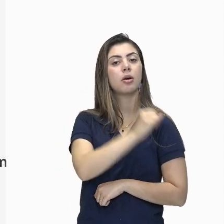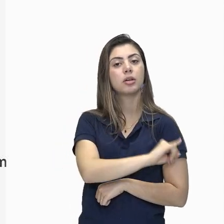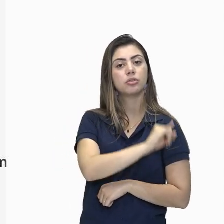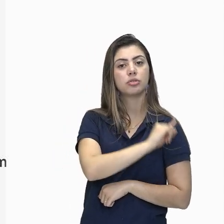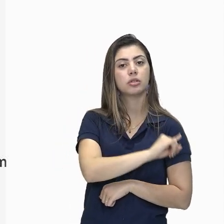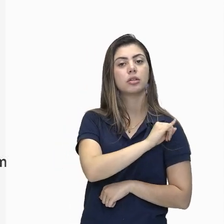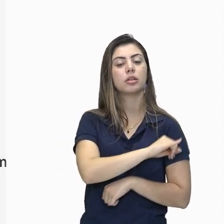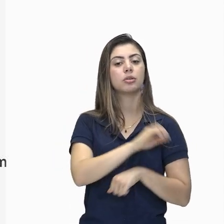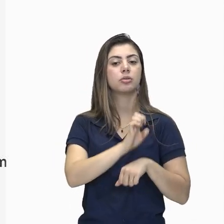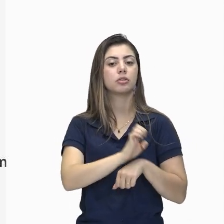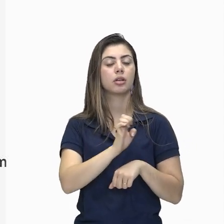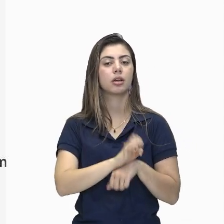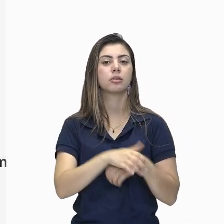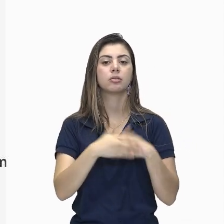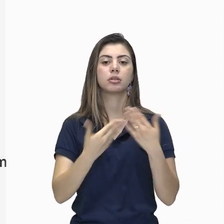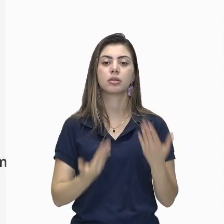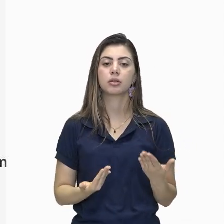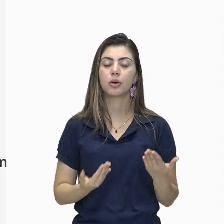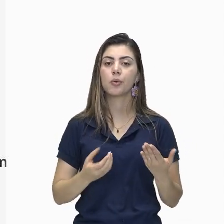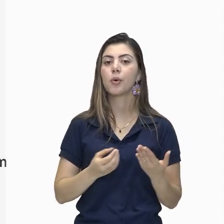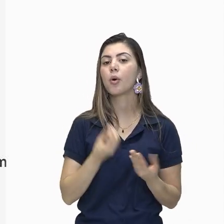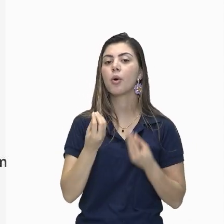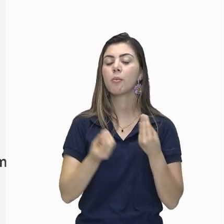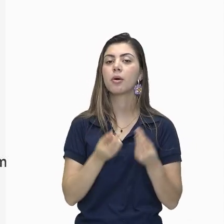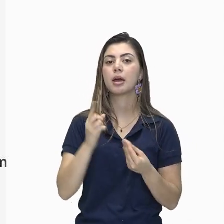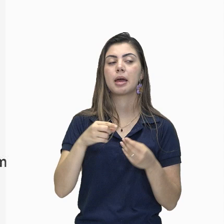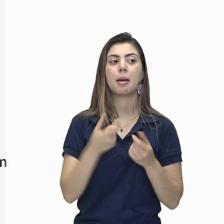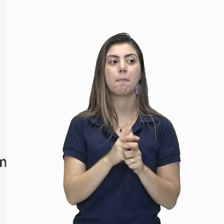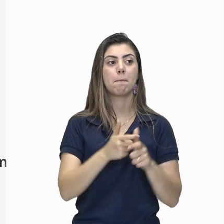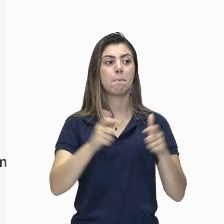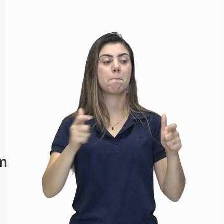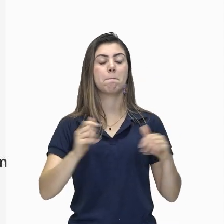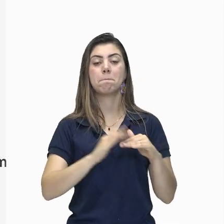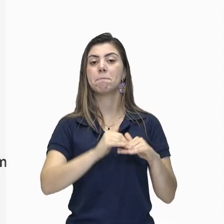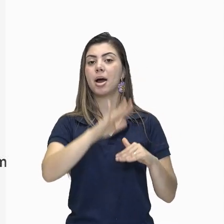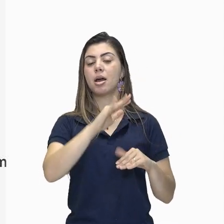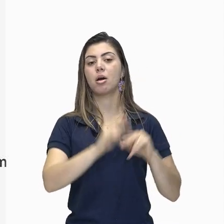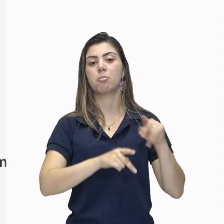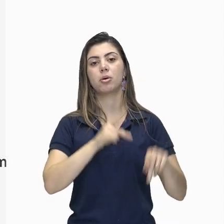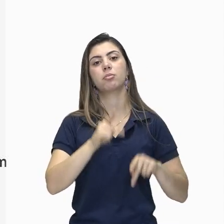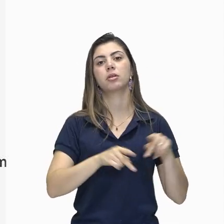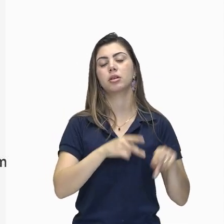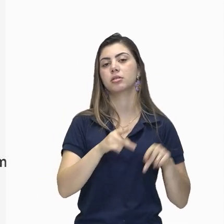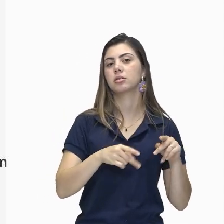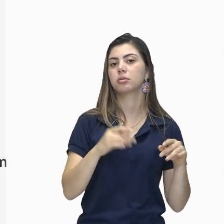Janeiro, que ele é o estado que tem a maior população urbana. Então,